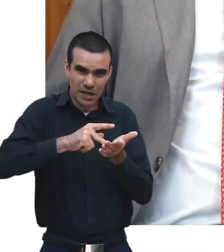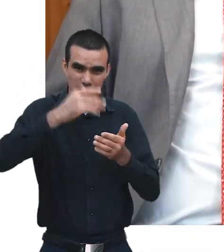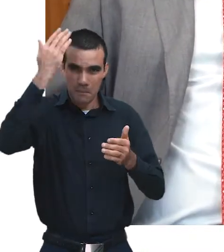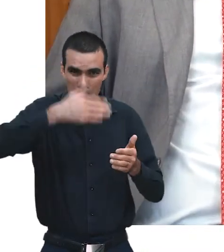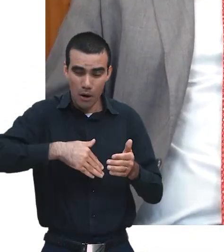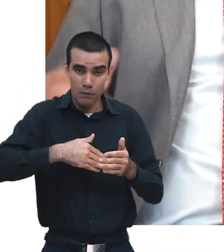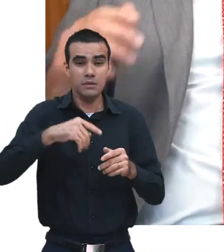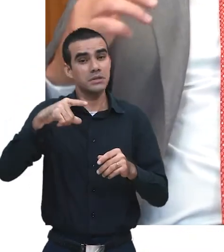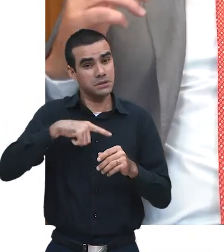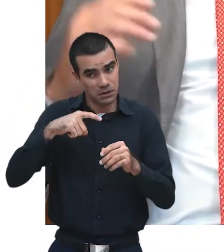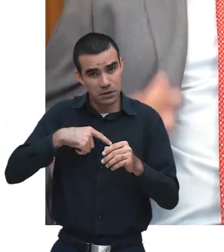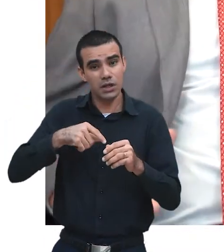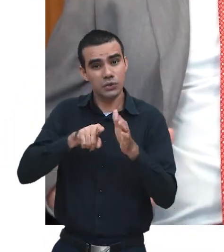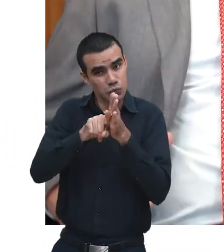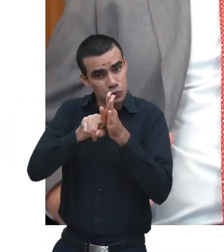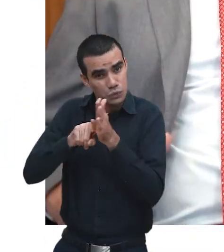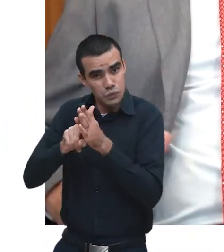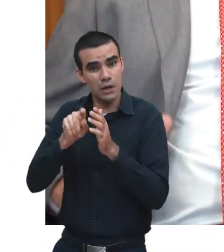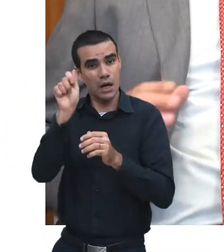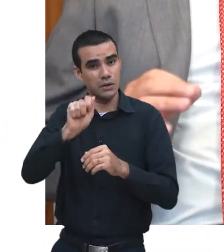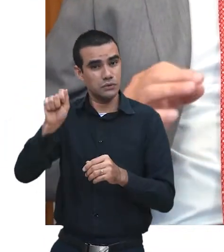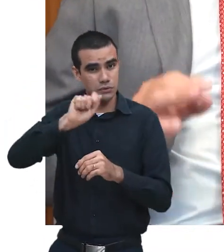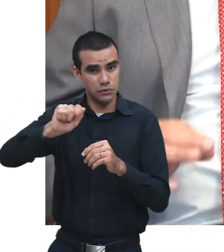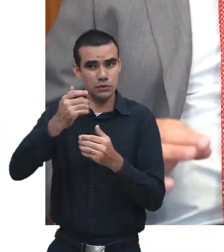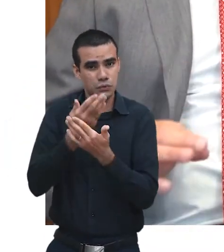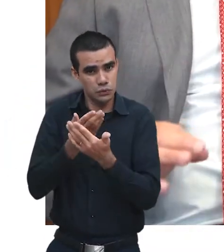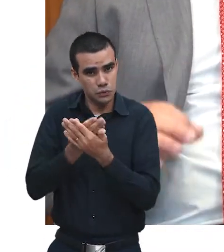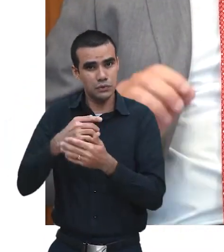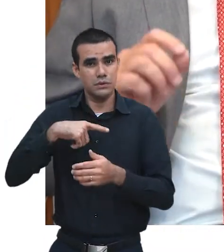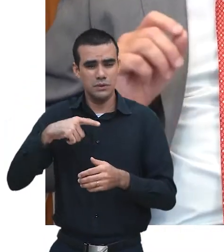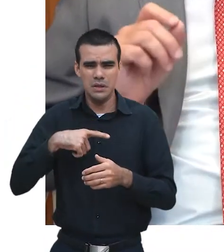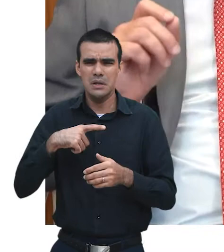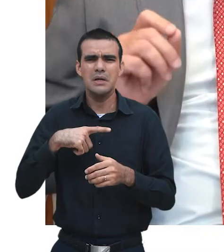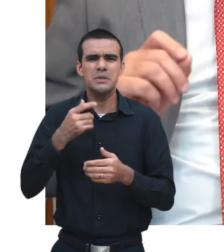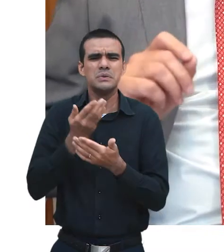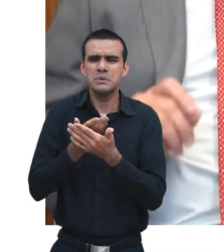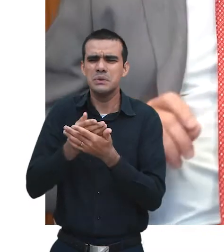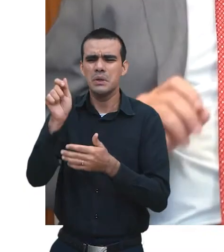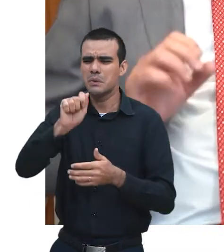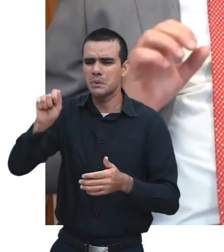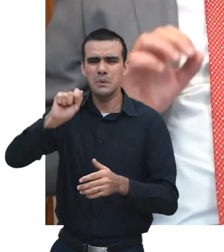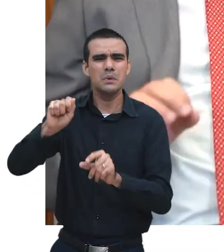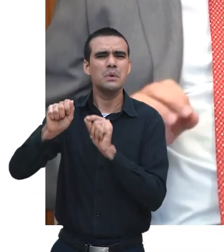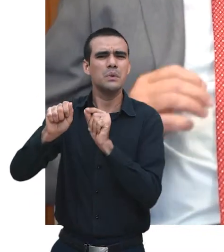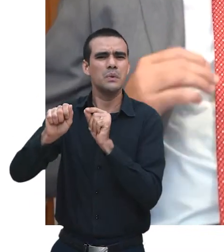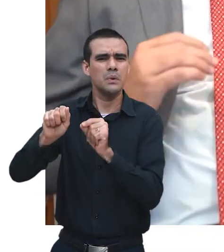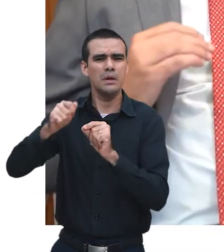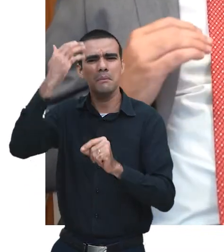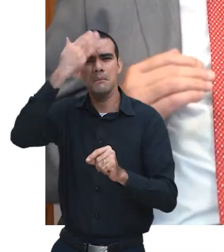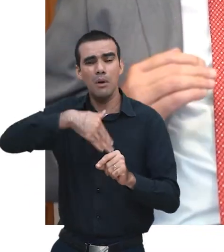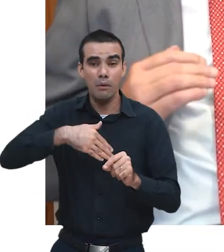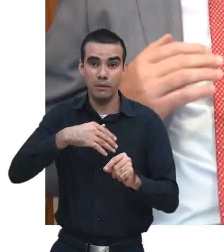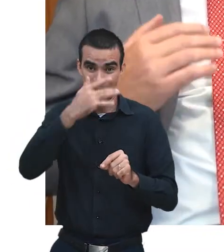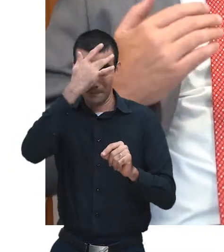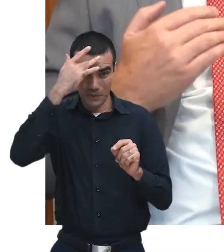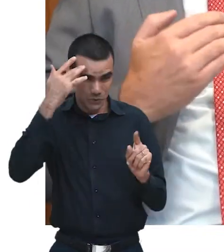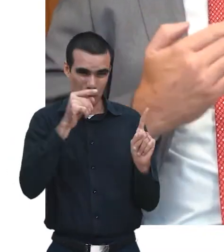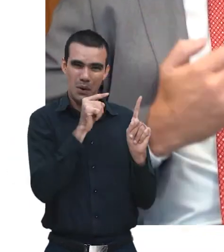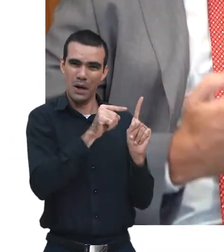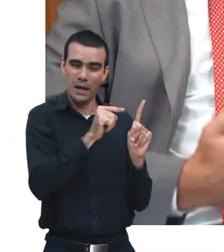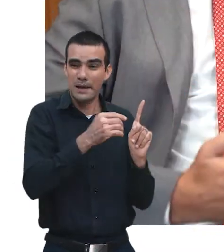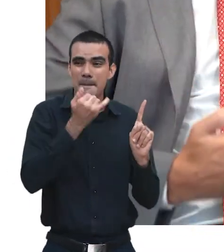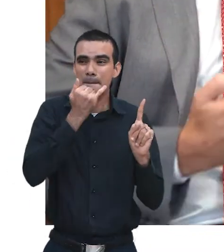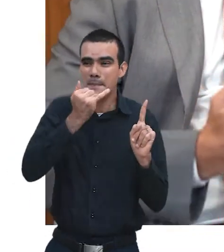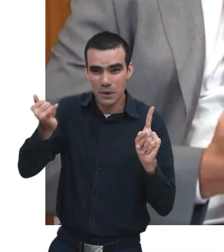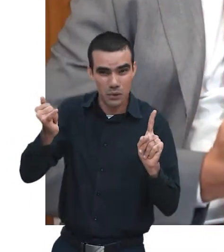comprovado? Nós temos estudos de associação, isso já é um pontapé inicial, e temos que é isso? Que associação mostra que o indivíduo que não